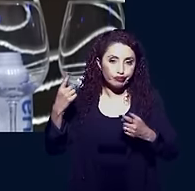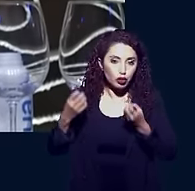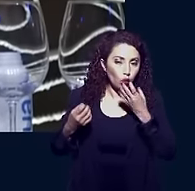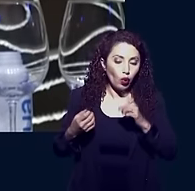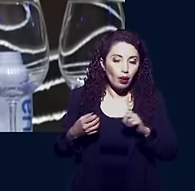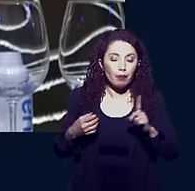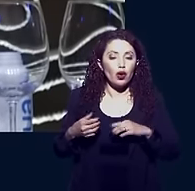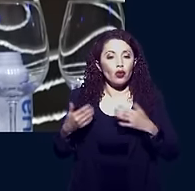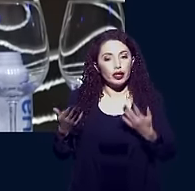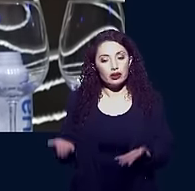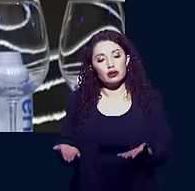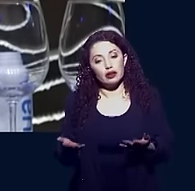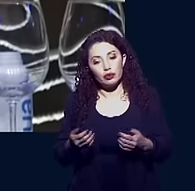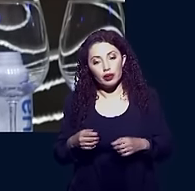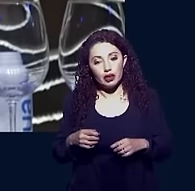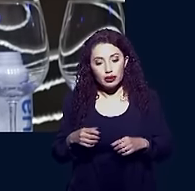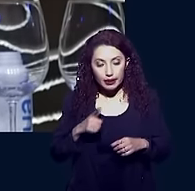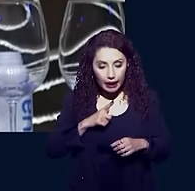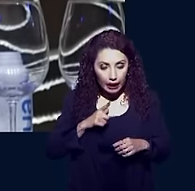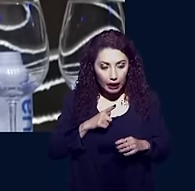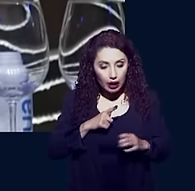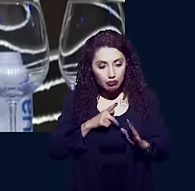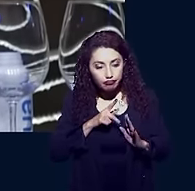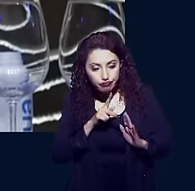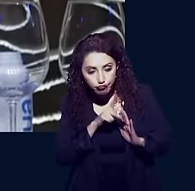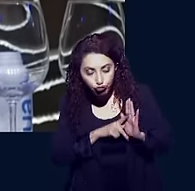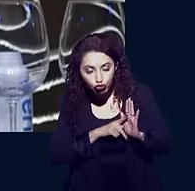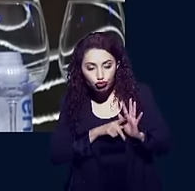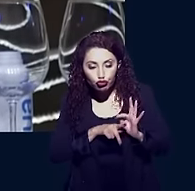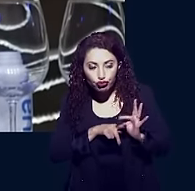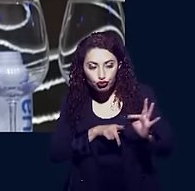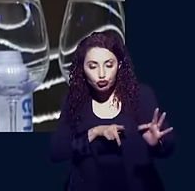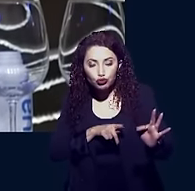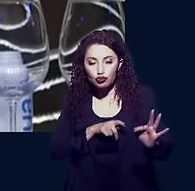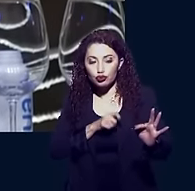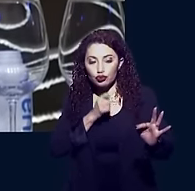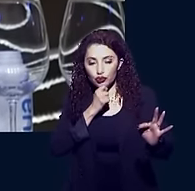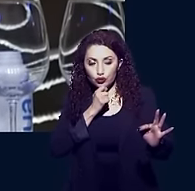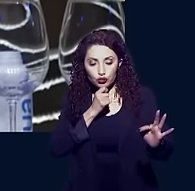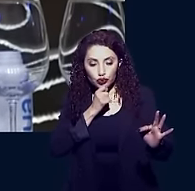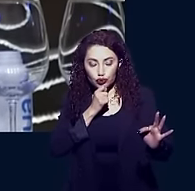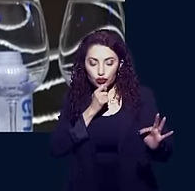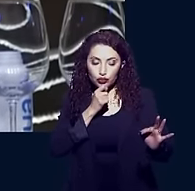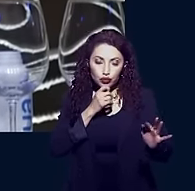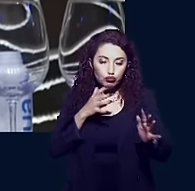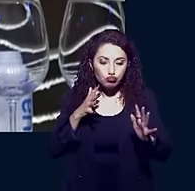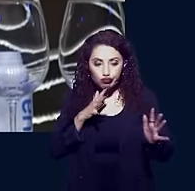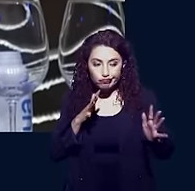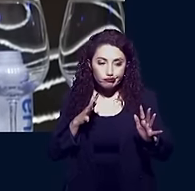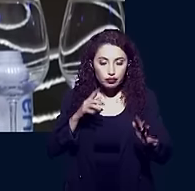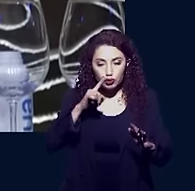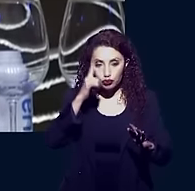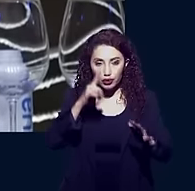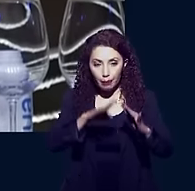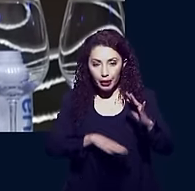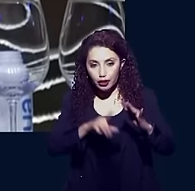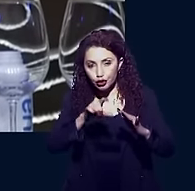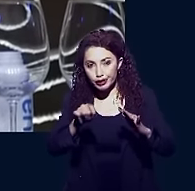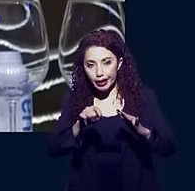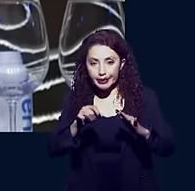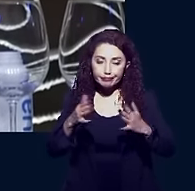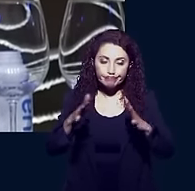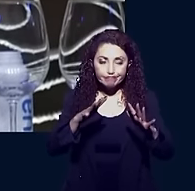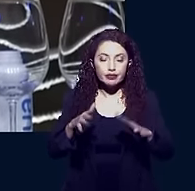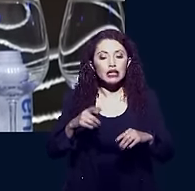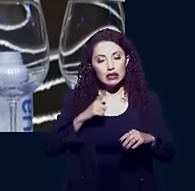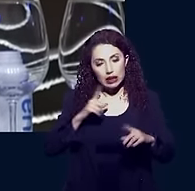pouco desancorar e mesmo as projeções ainda não cabe um juro confortavelmente abaixo de de 10 eh Então acho